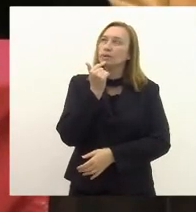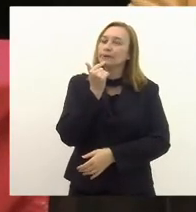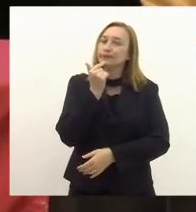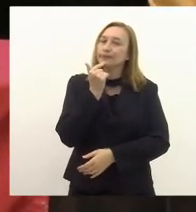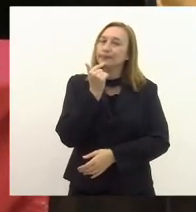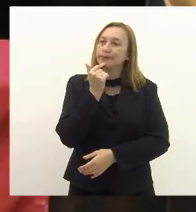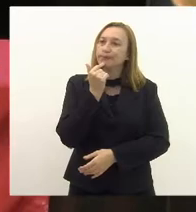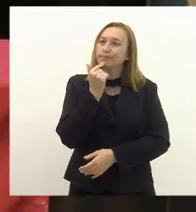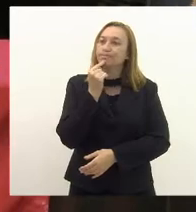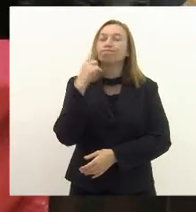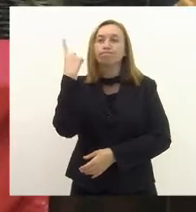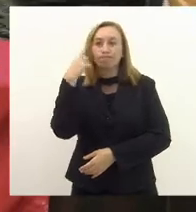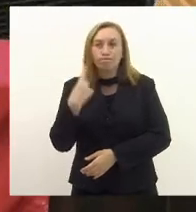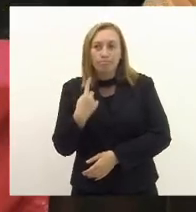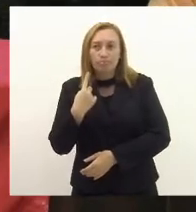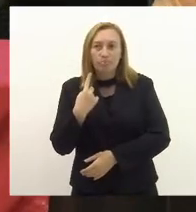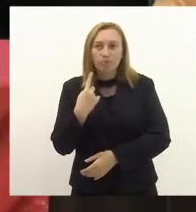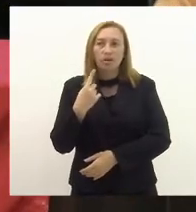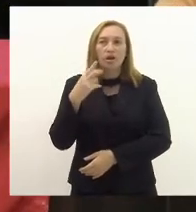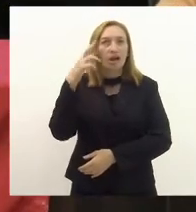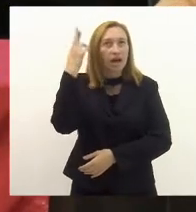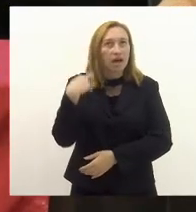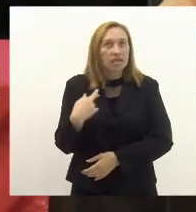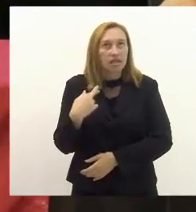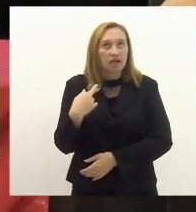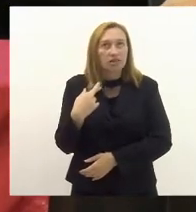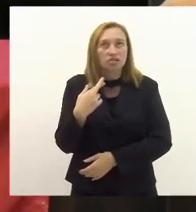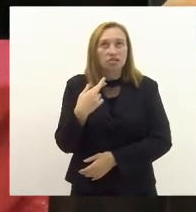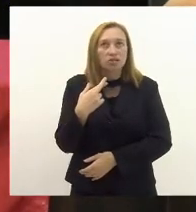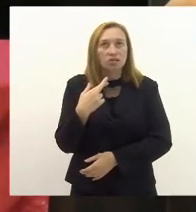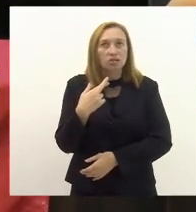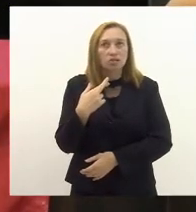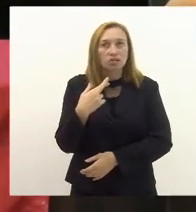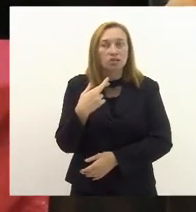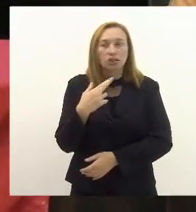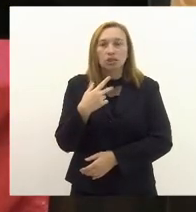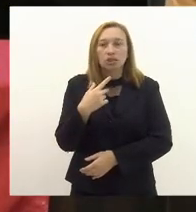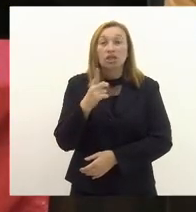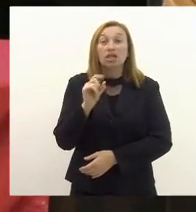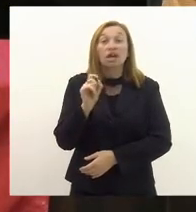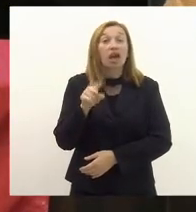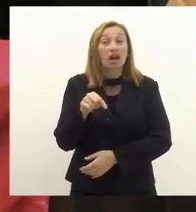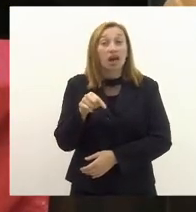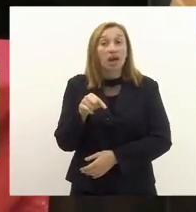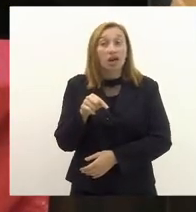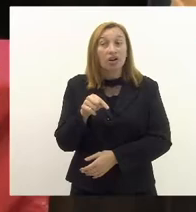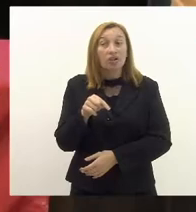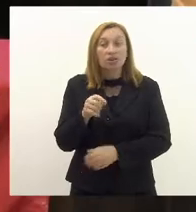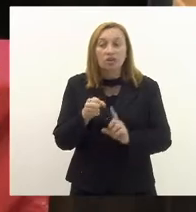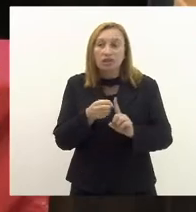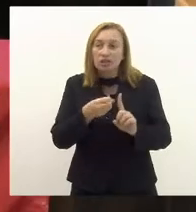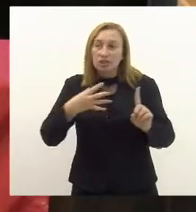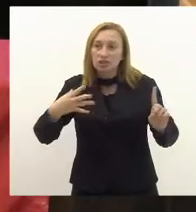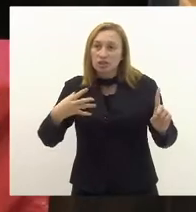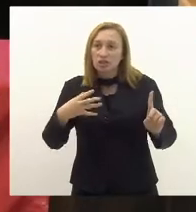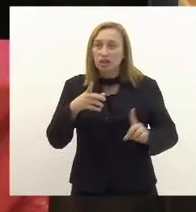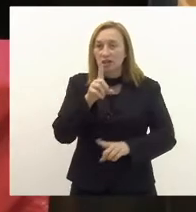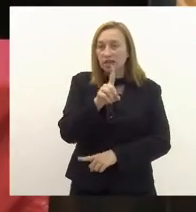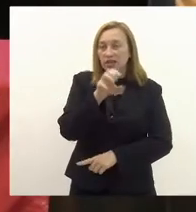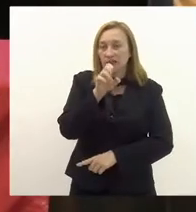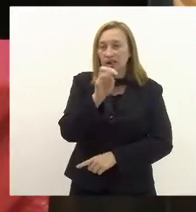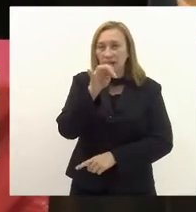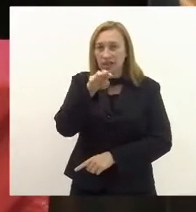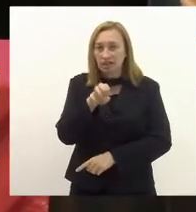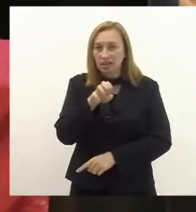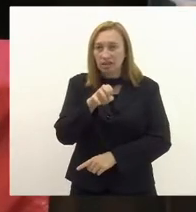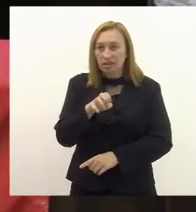a Dani Monteiro, a Renata Souza, que é a extensão da DECRAD para o